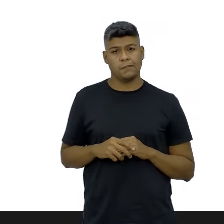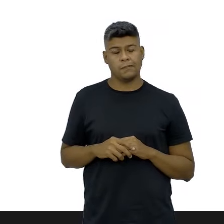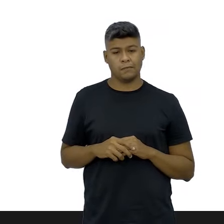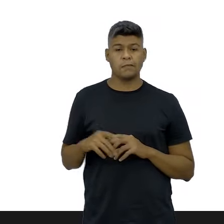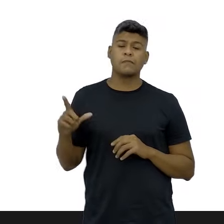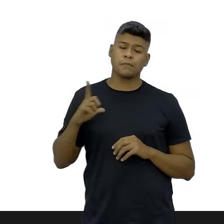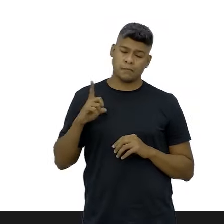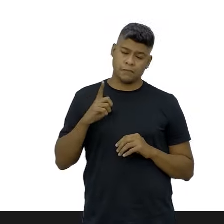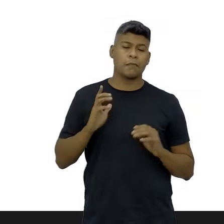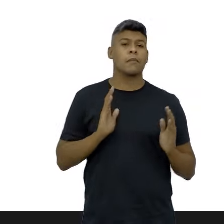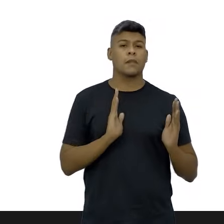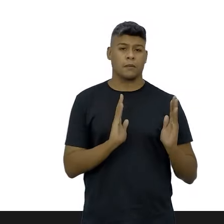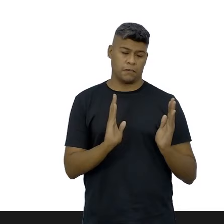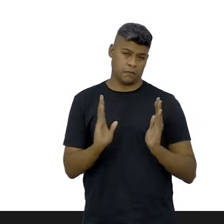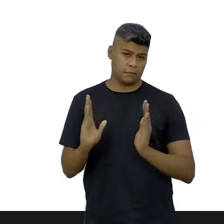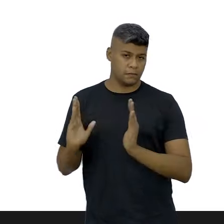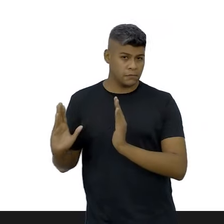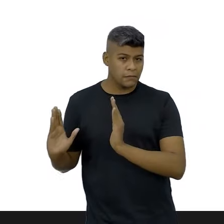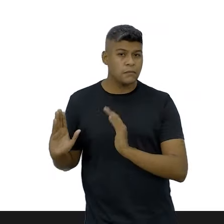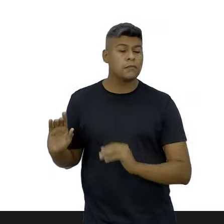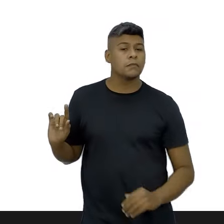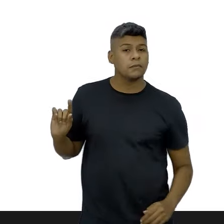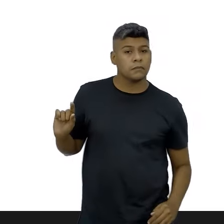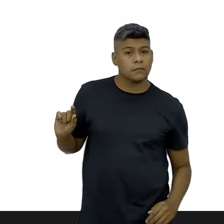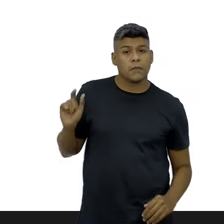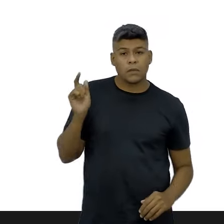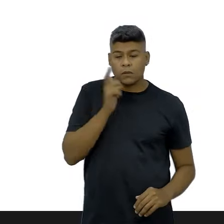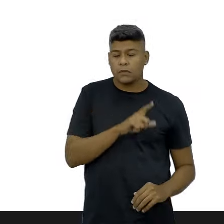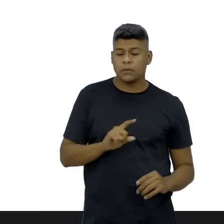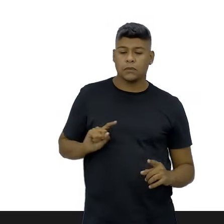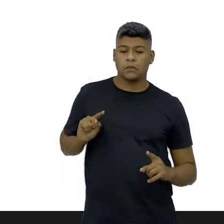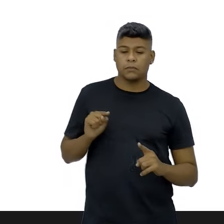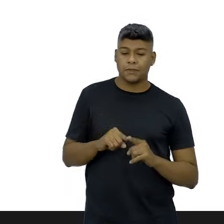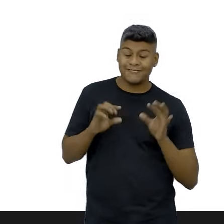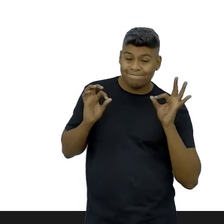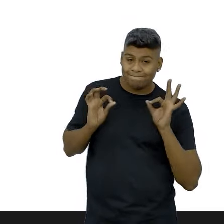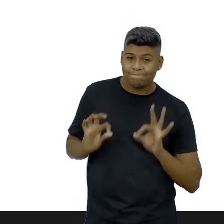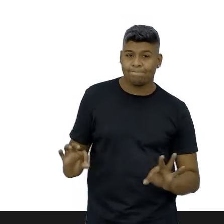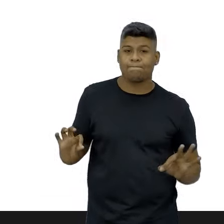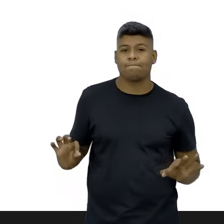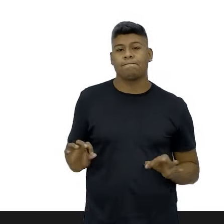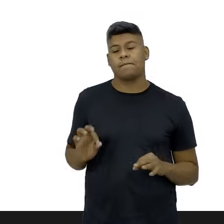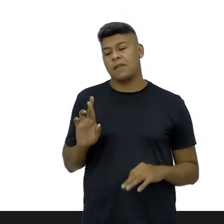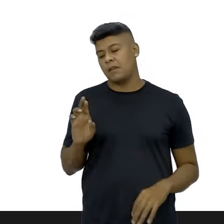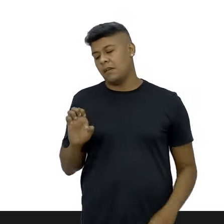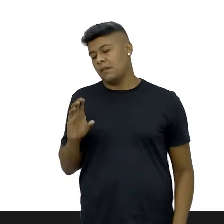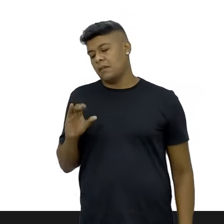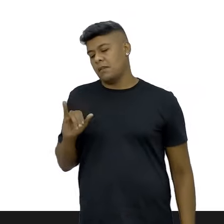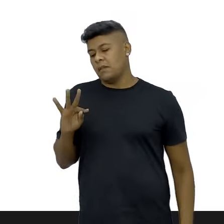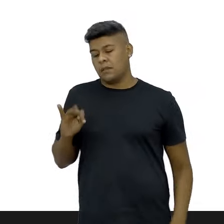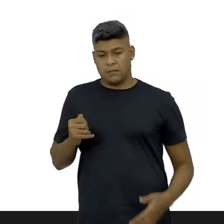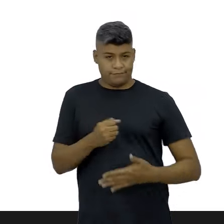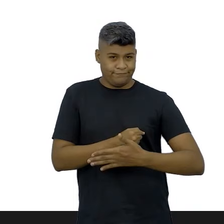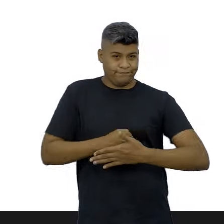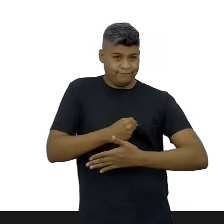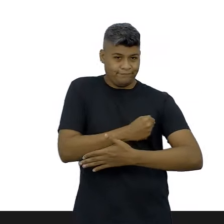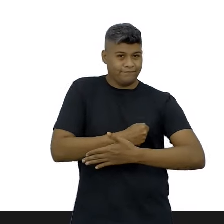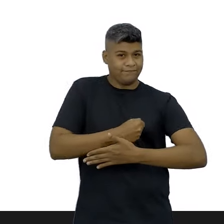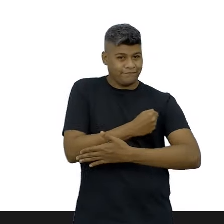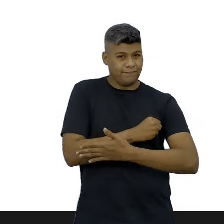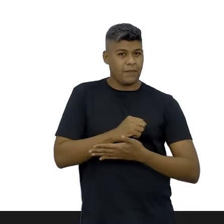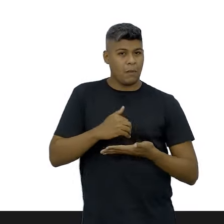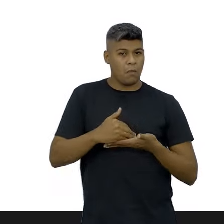traz uma sequência para que possa se atingir o objetivo específico, né? No caso da receita de um bolo, que esse bolo